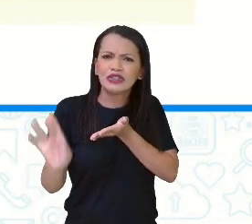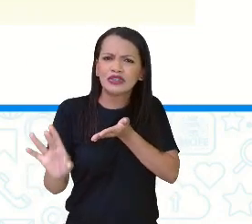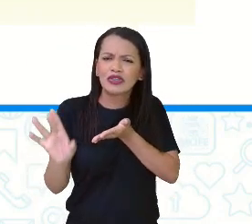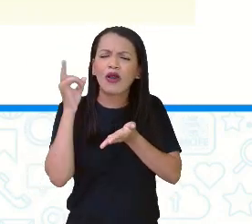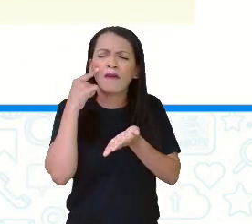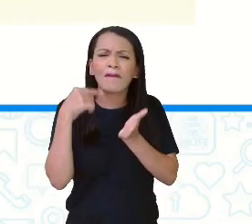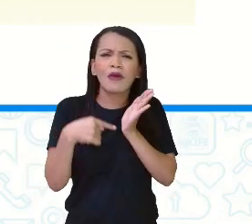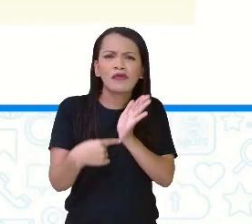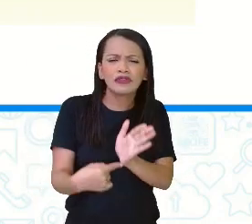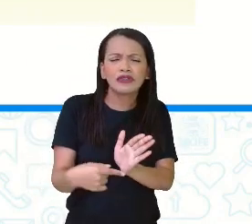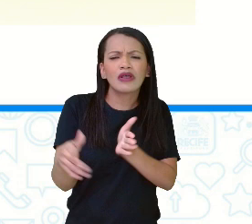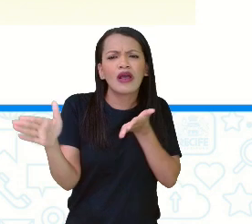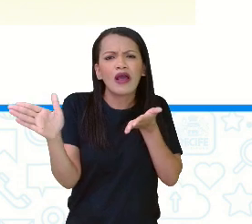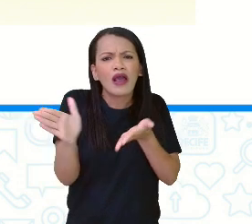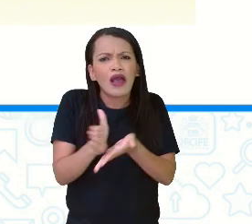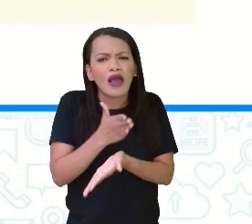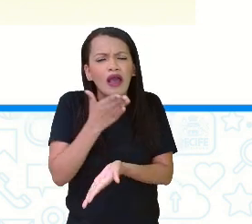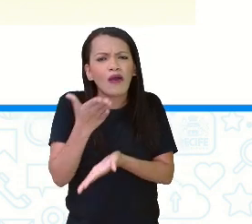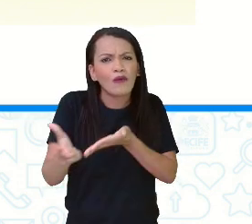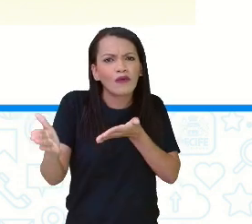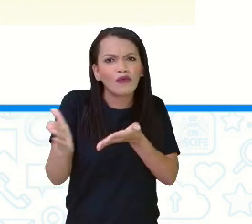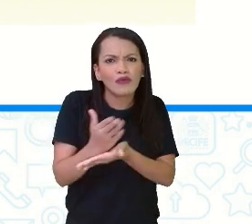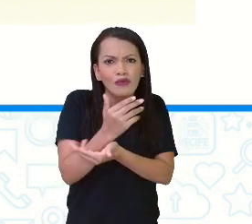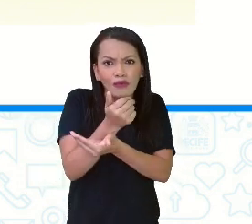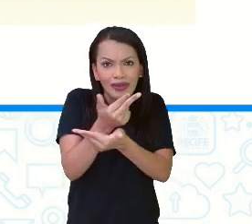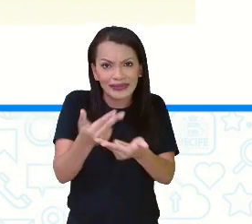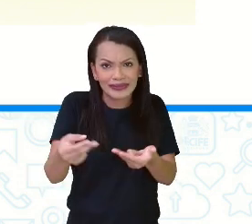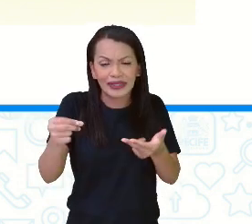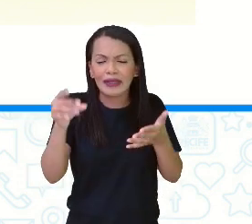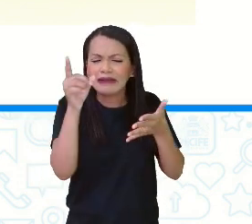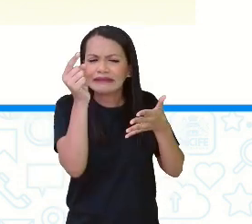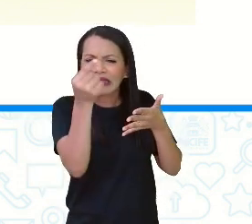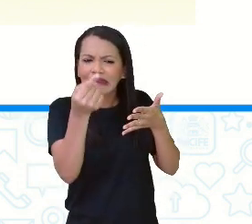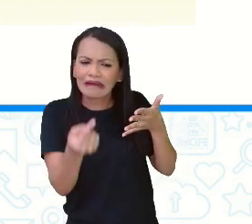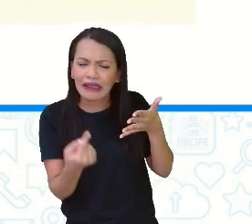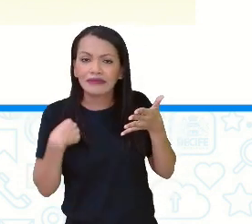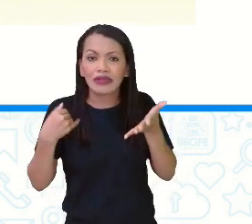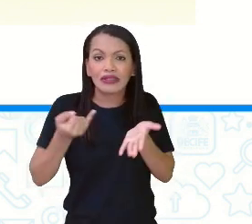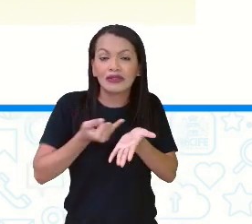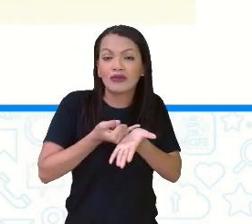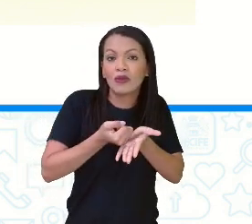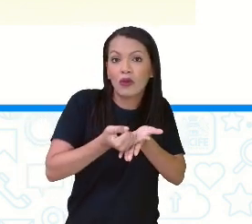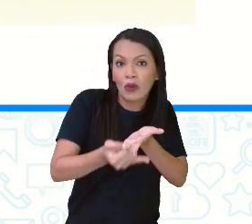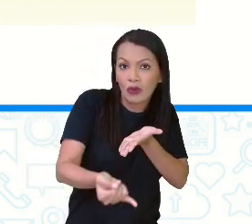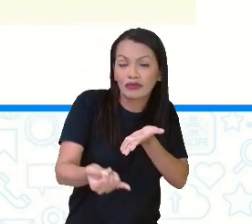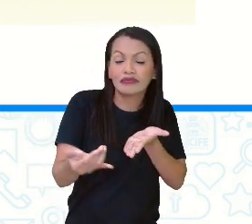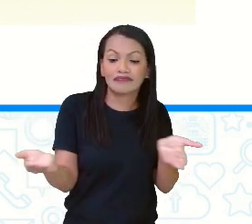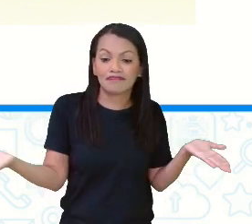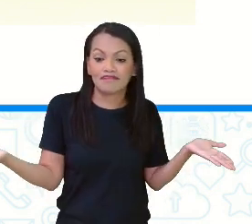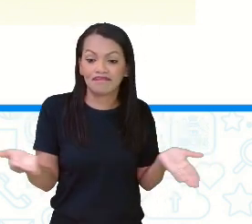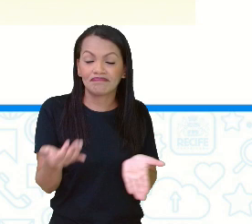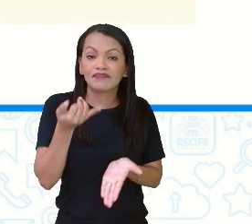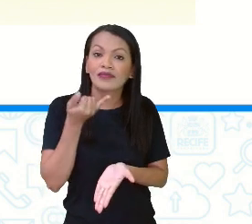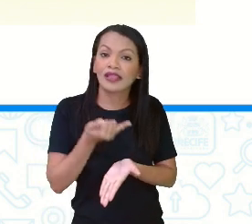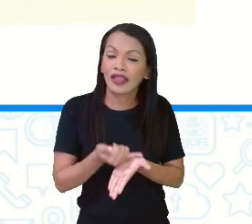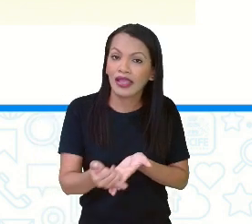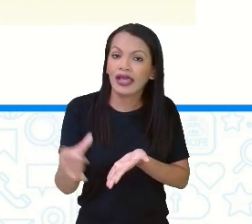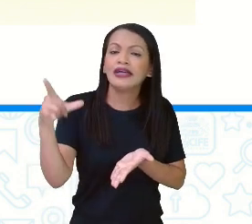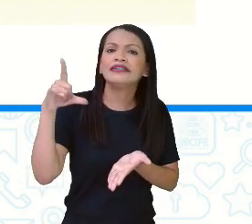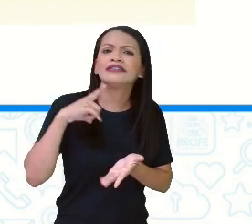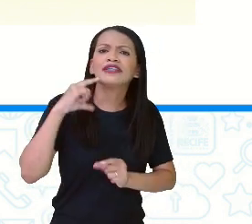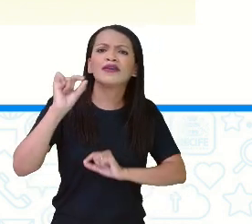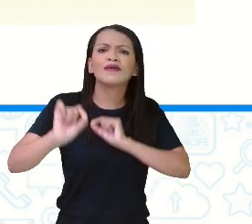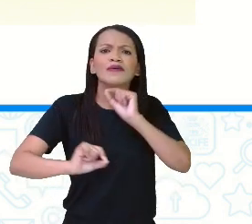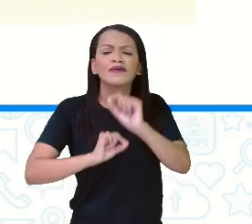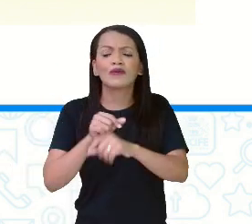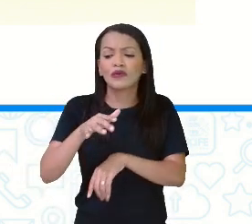você lembrando de tudo isso, você vai escrever um conto sem maiores dificuldades. Na introdução, nesse momento inicial, há uma breve